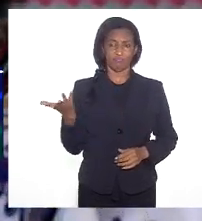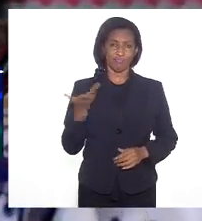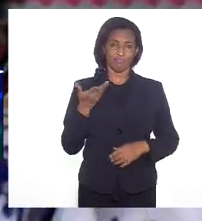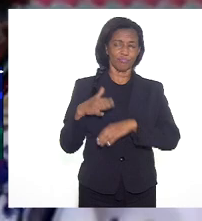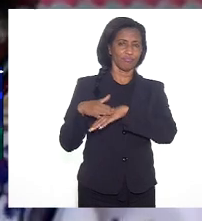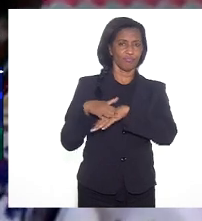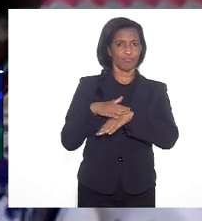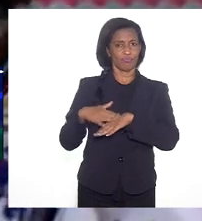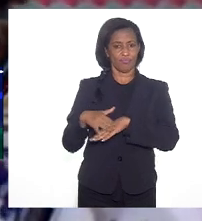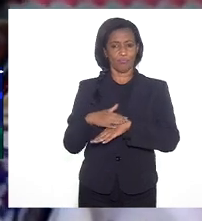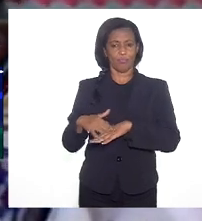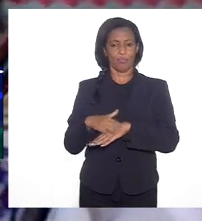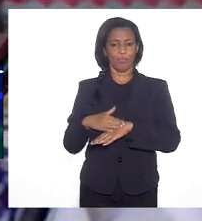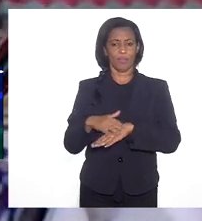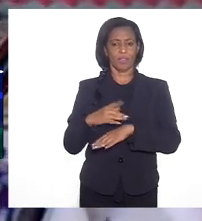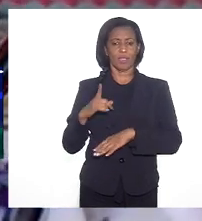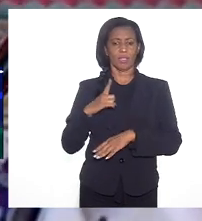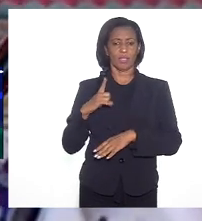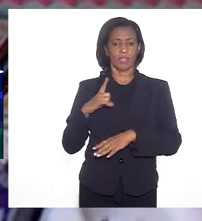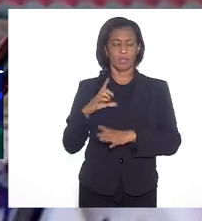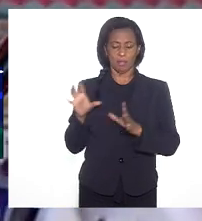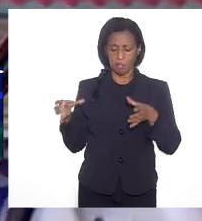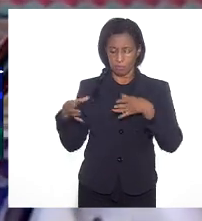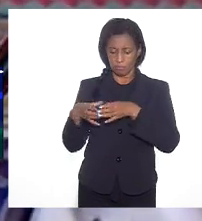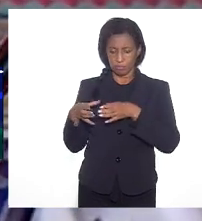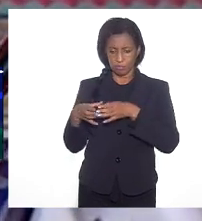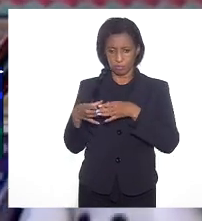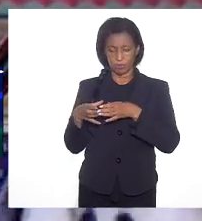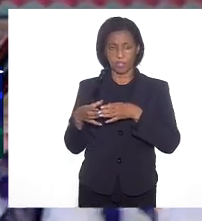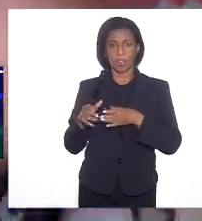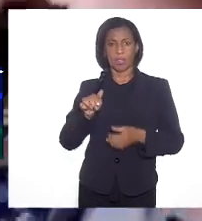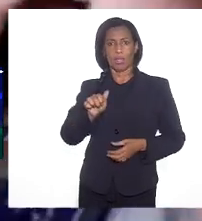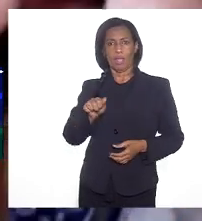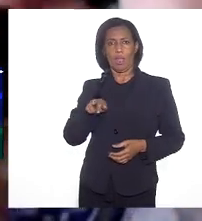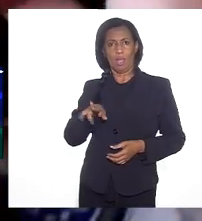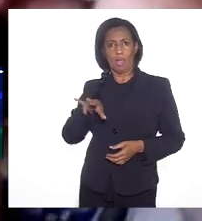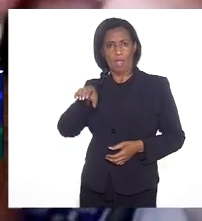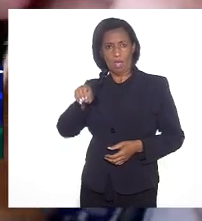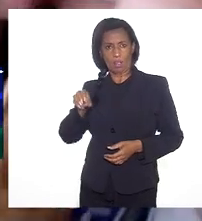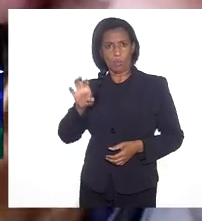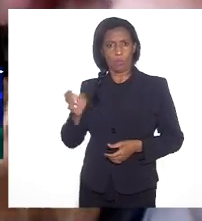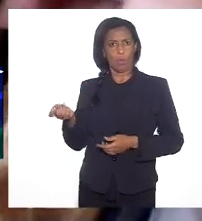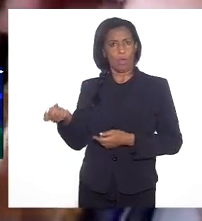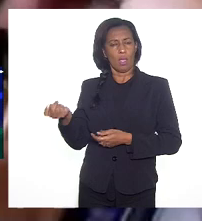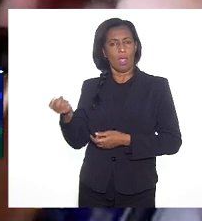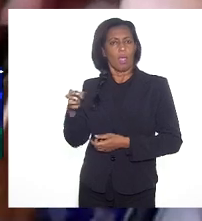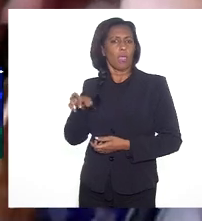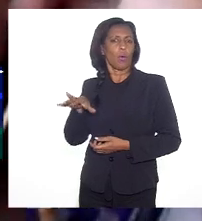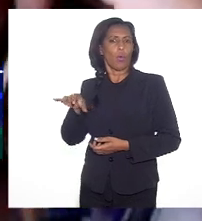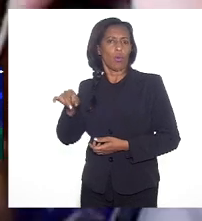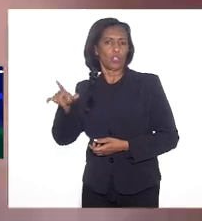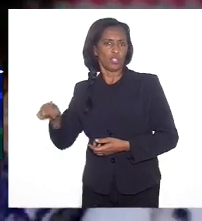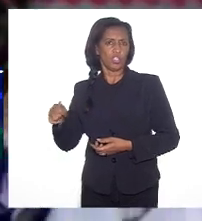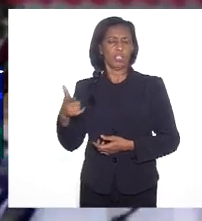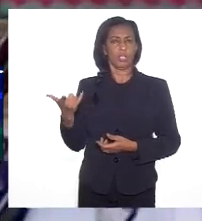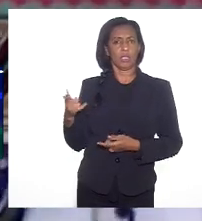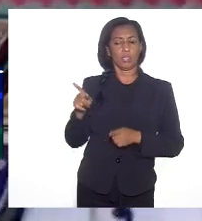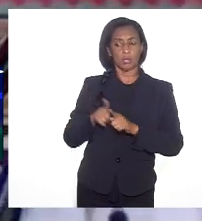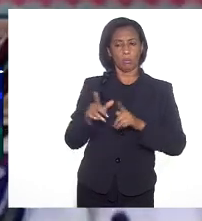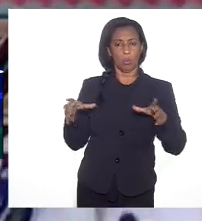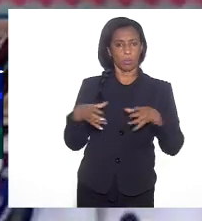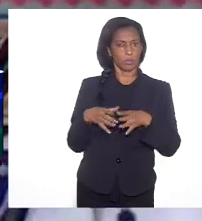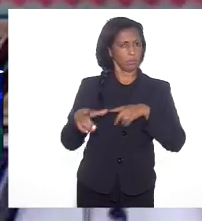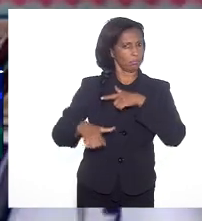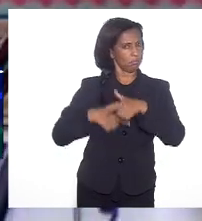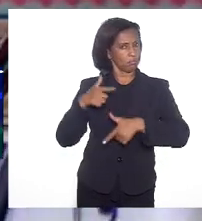conversa eles também compõem a frente em defesa da agroecologia e também com a comissão de trabalho com os